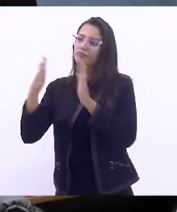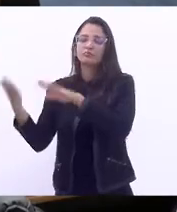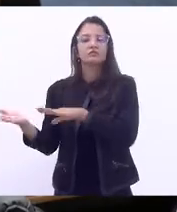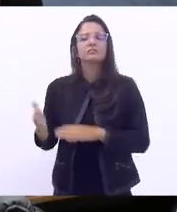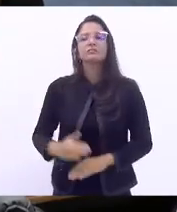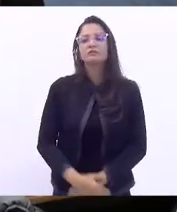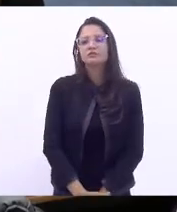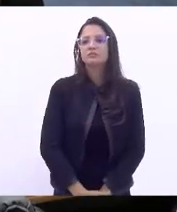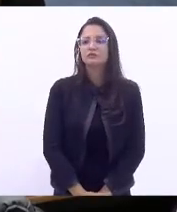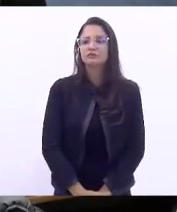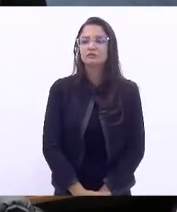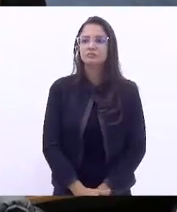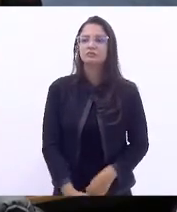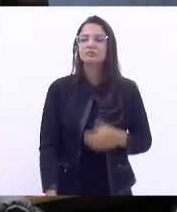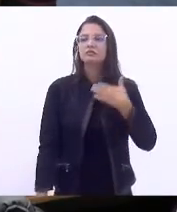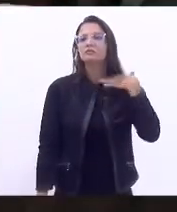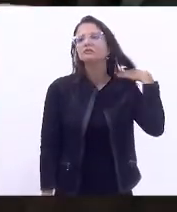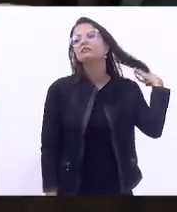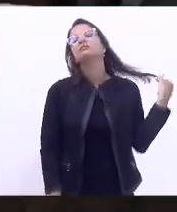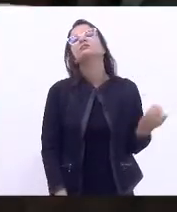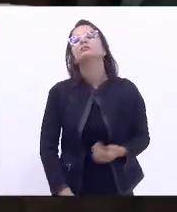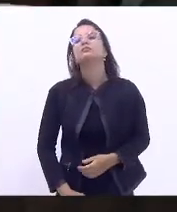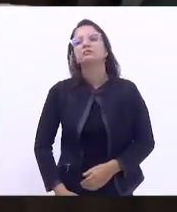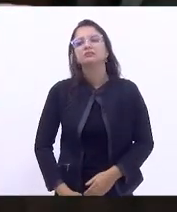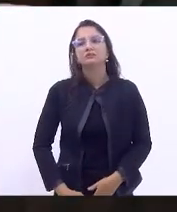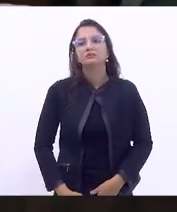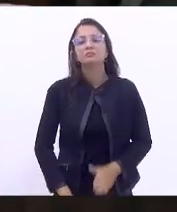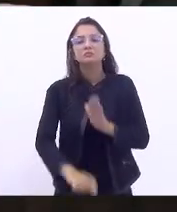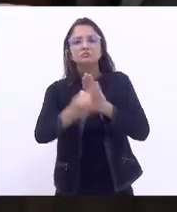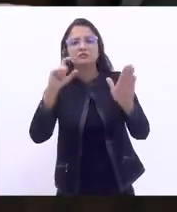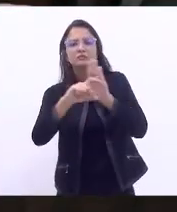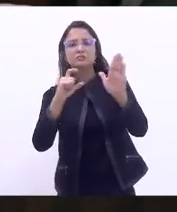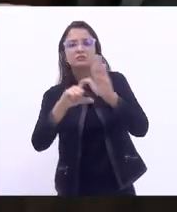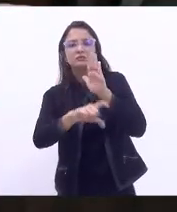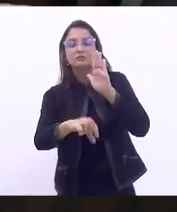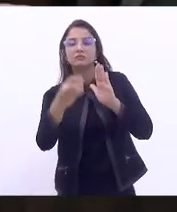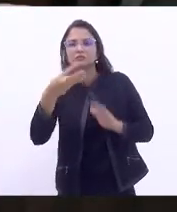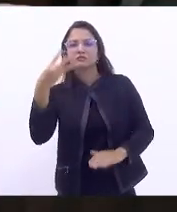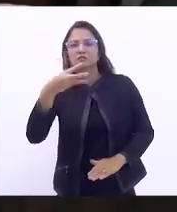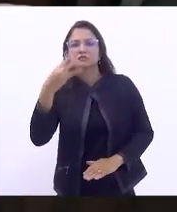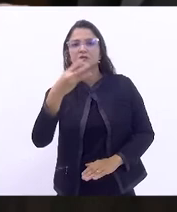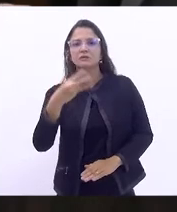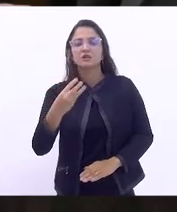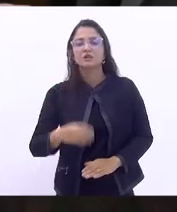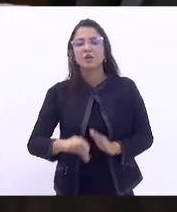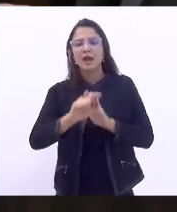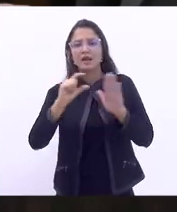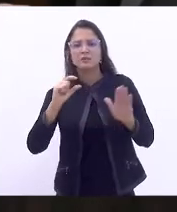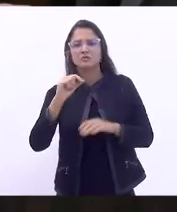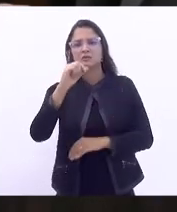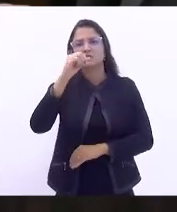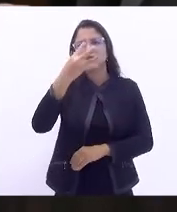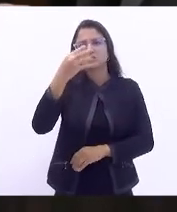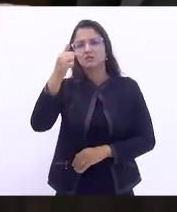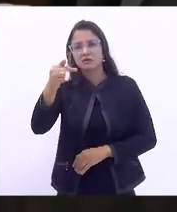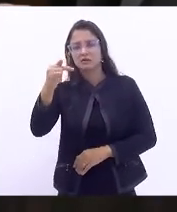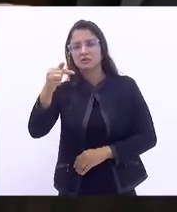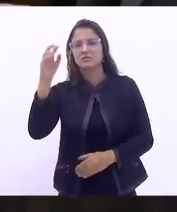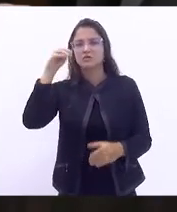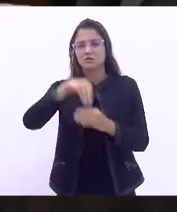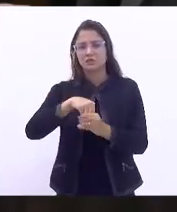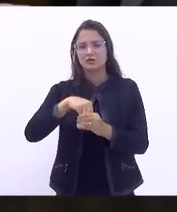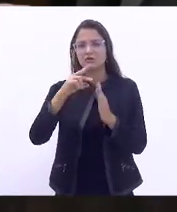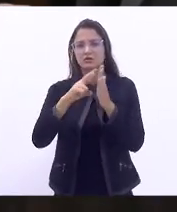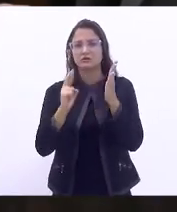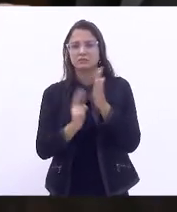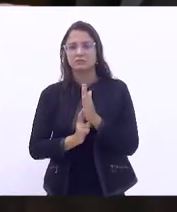promulgação. Incluído na ordem do dia, de acordo com o parágrafo 3º do artigo 47 do Regimento Interno, tramitação ordinária, em votação, em primeira